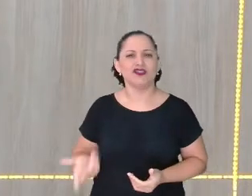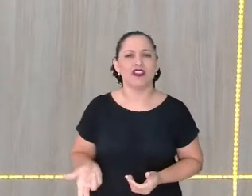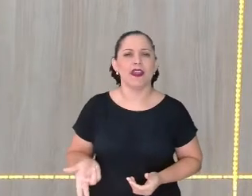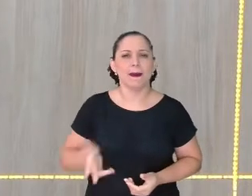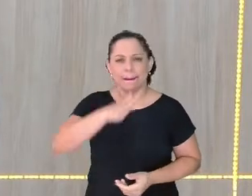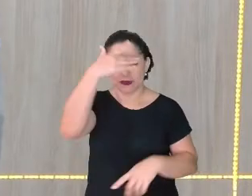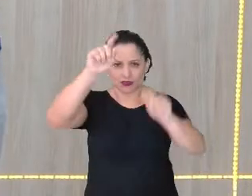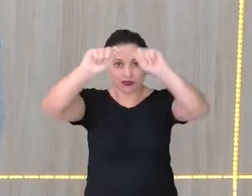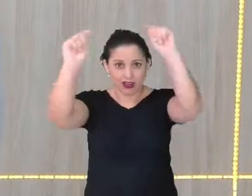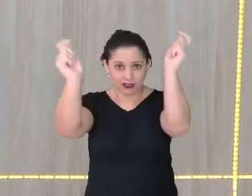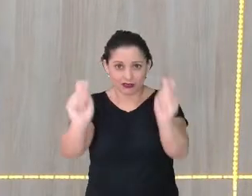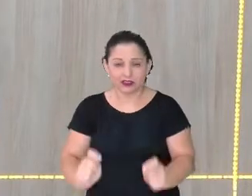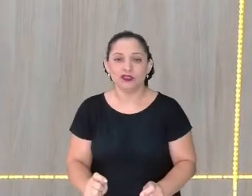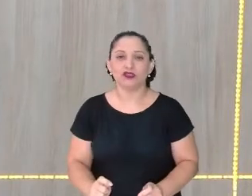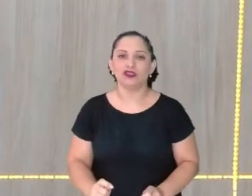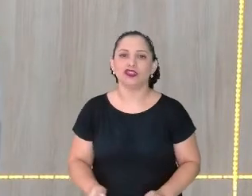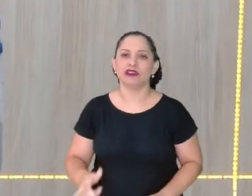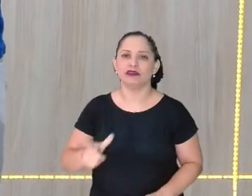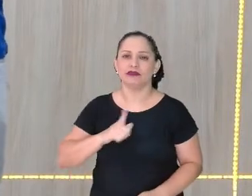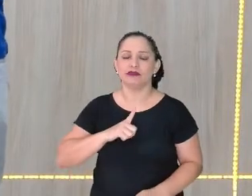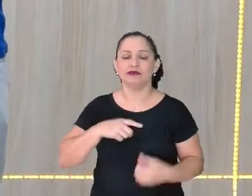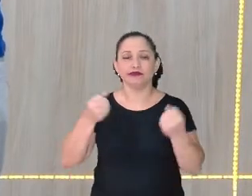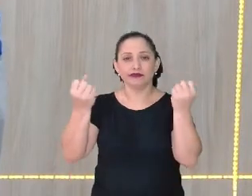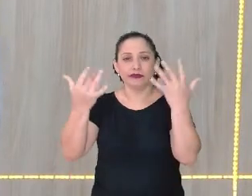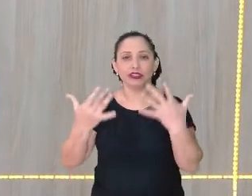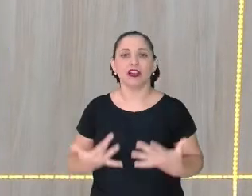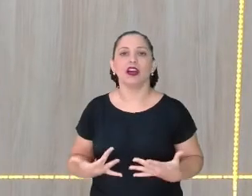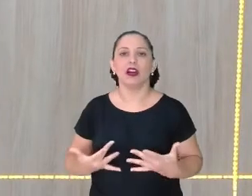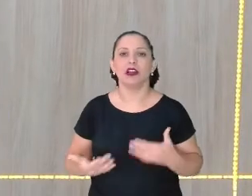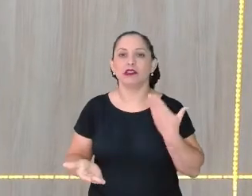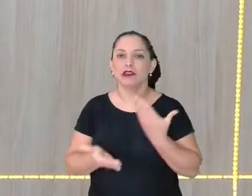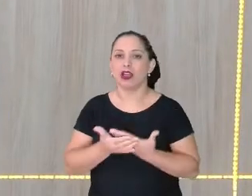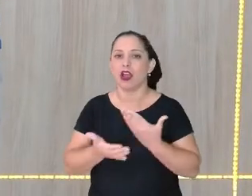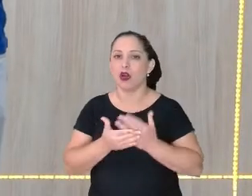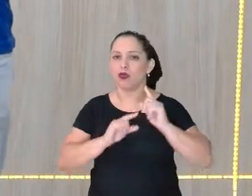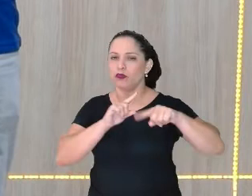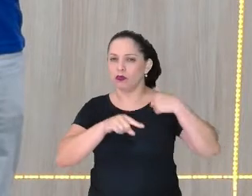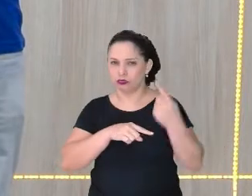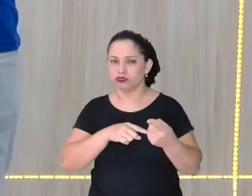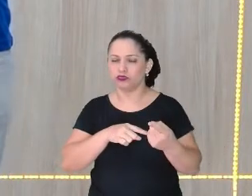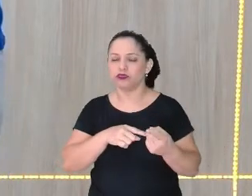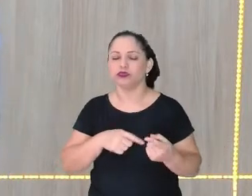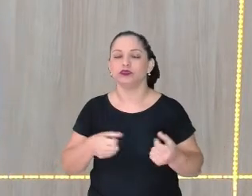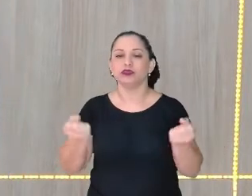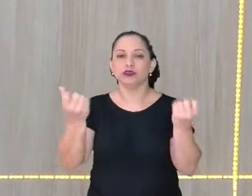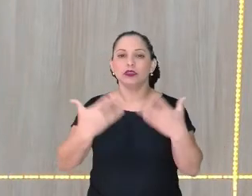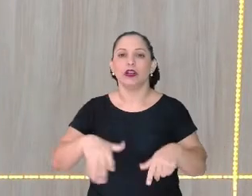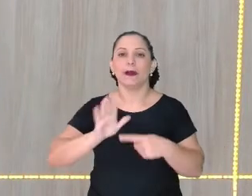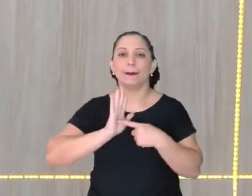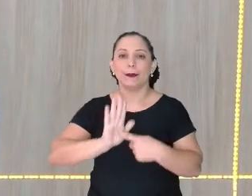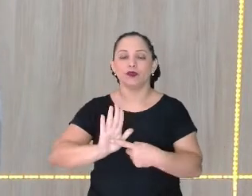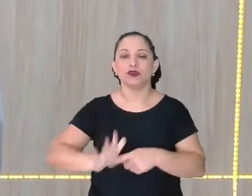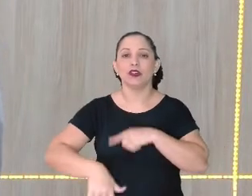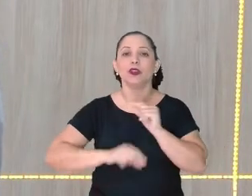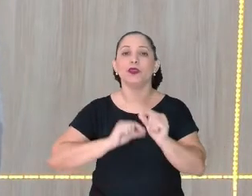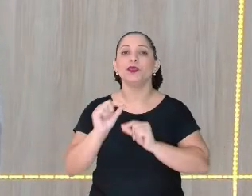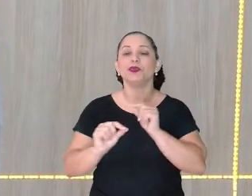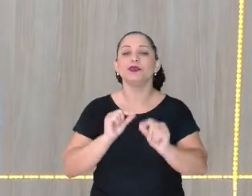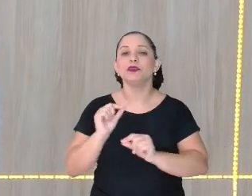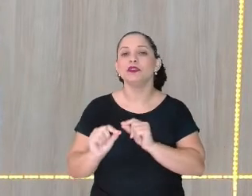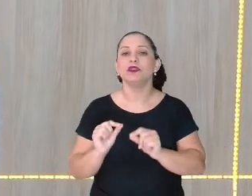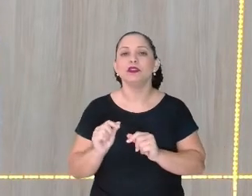Franz Post, né? Falou até, acho que foi na aula de outra turma, né, da questão